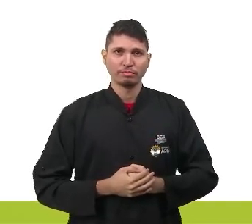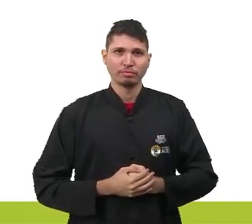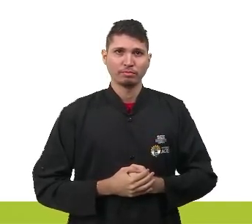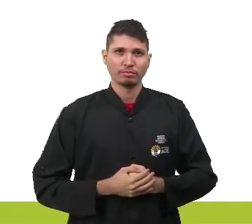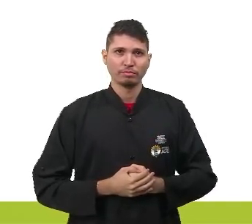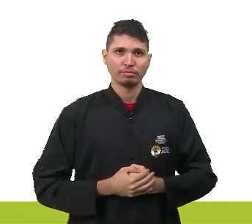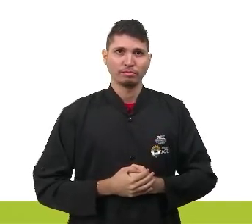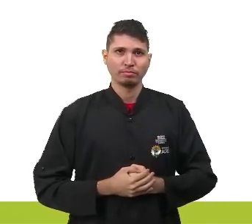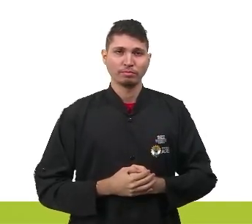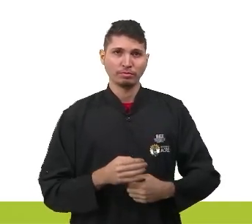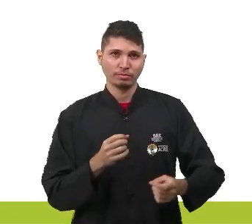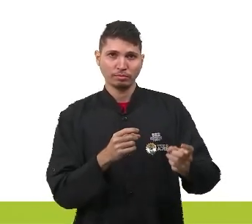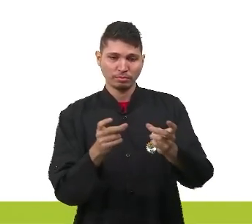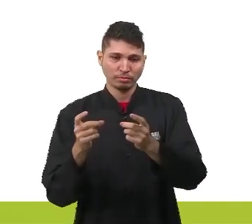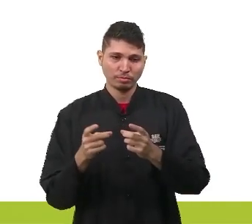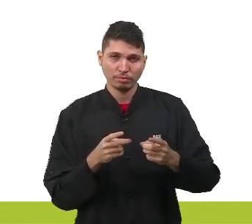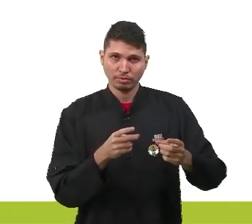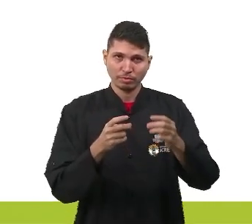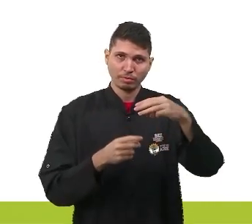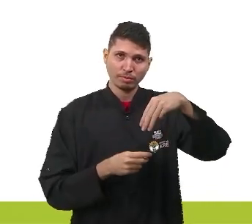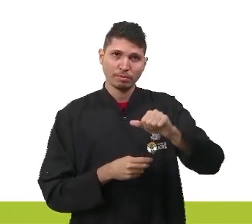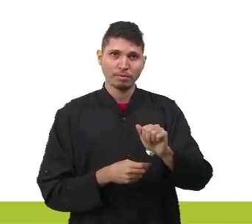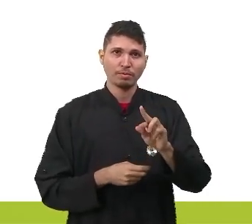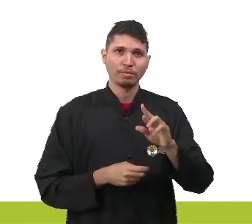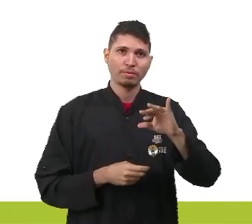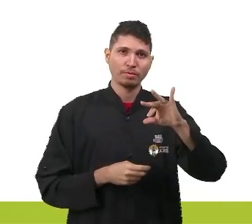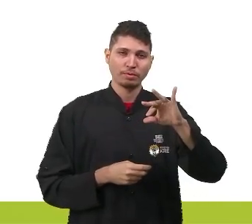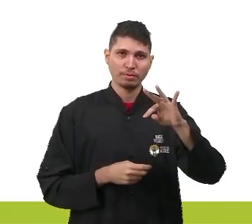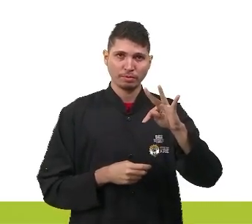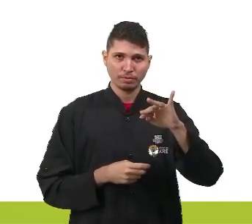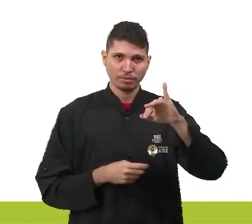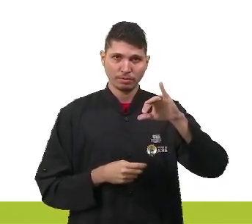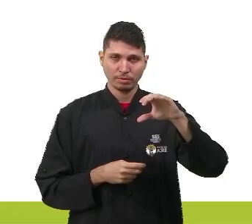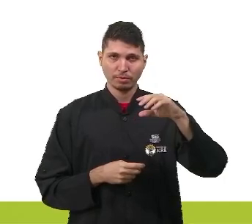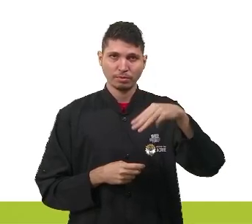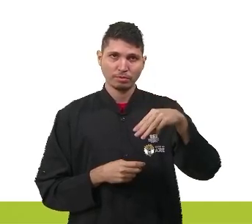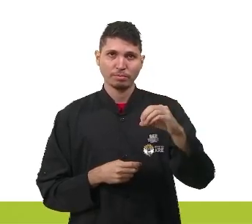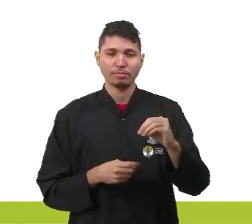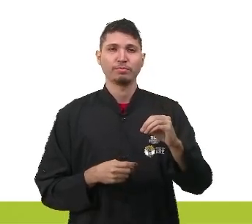que era o comércio marítimo. Então, eles faziam todo o comércio